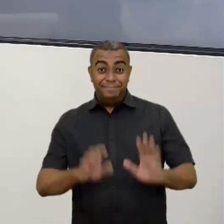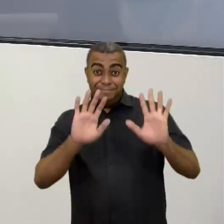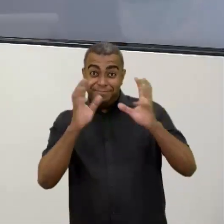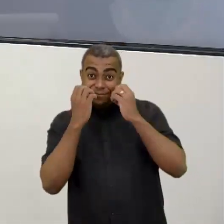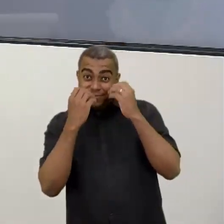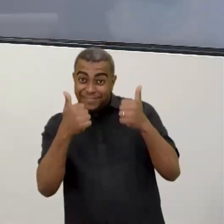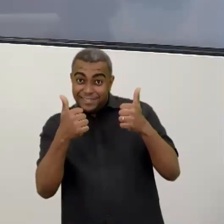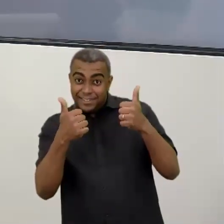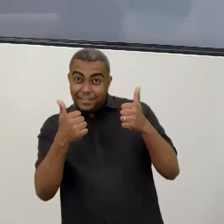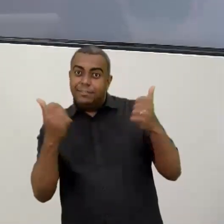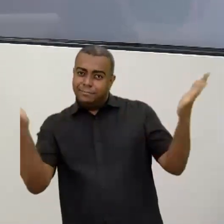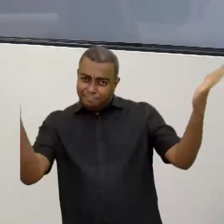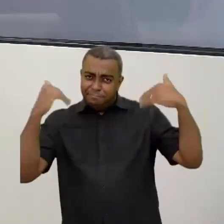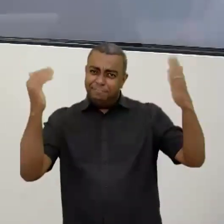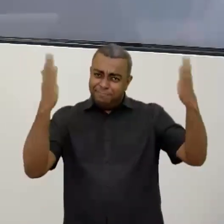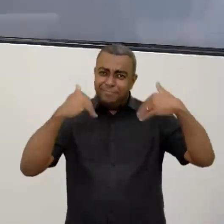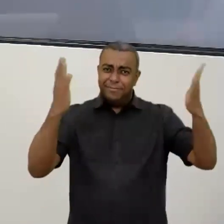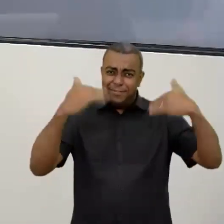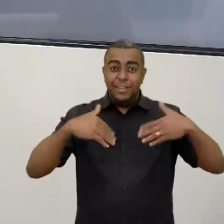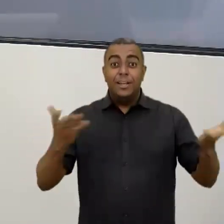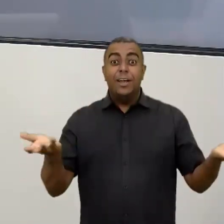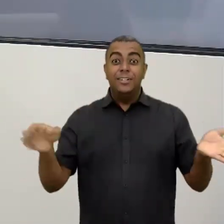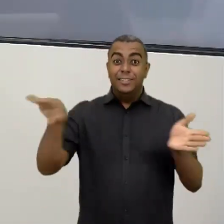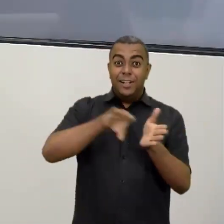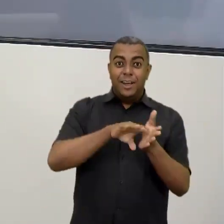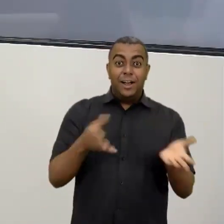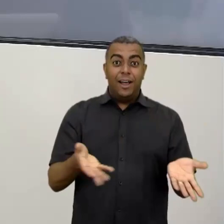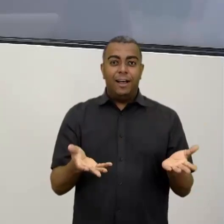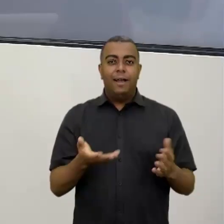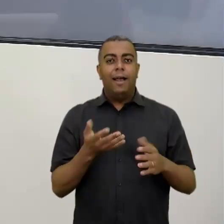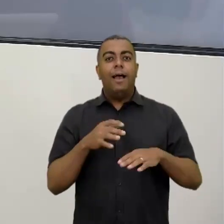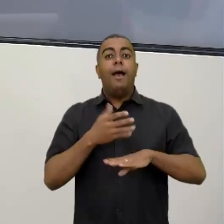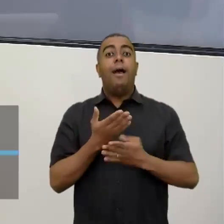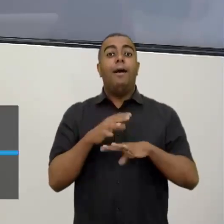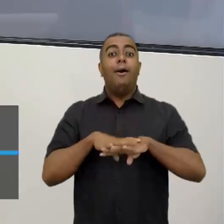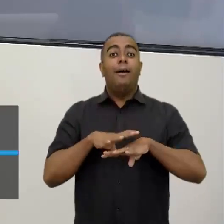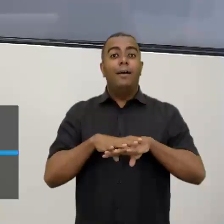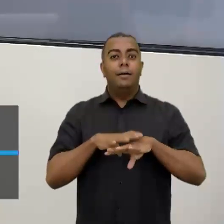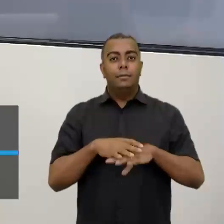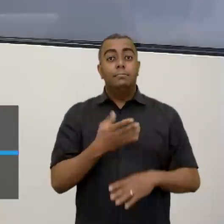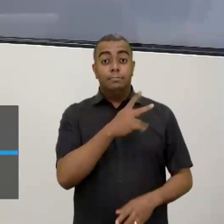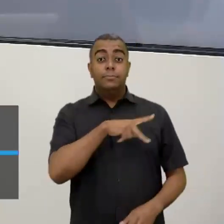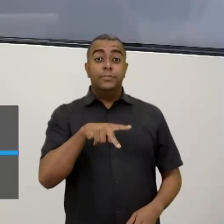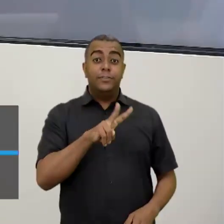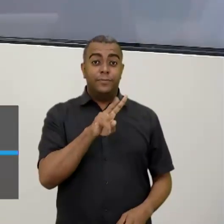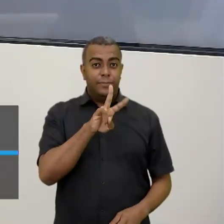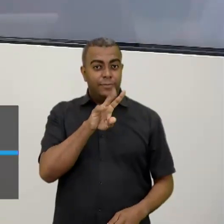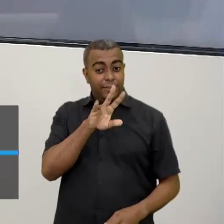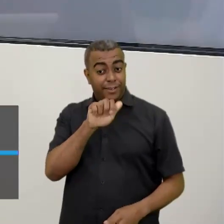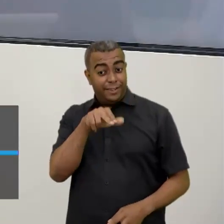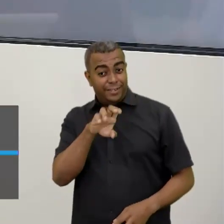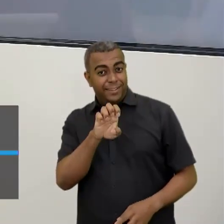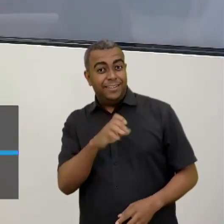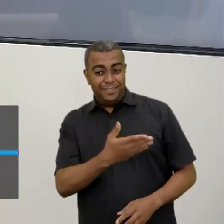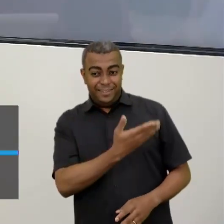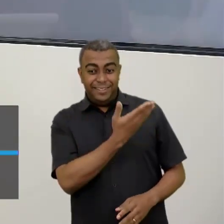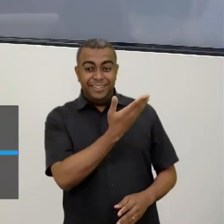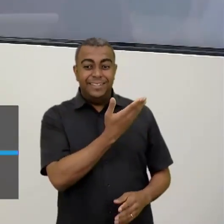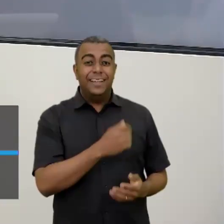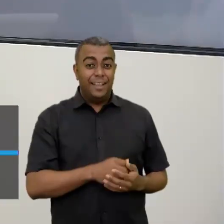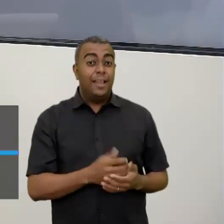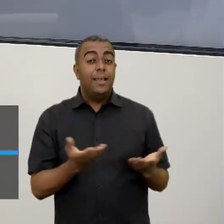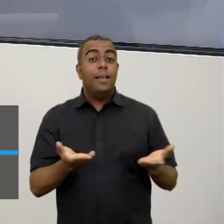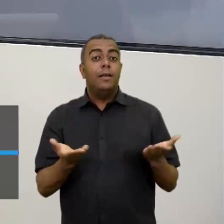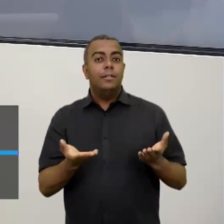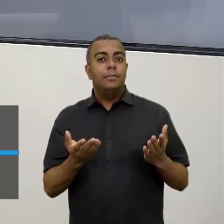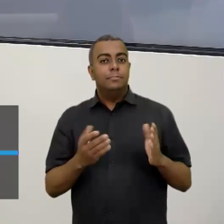Oi, gente! Vamos chegando. Que bom que vocês chegaram aqui na aula de matemática. Eu sou a professora Viviane, professora de vocês aqui no Centro de